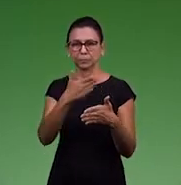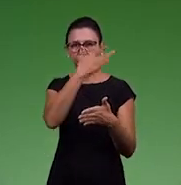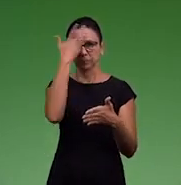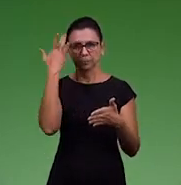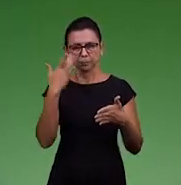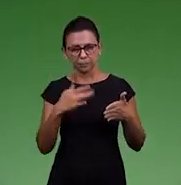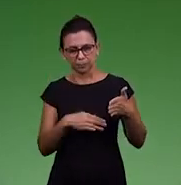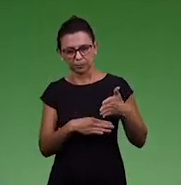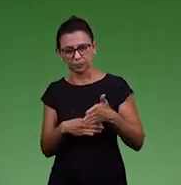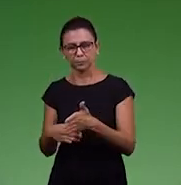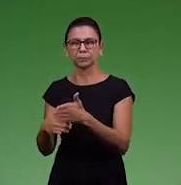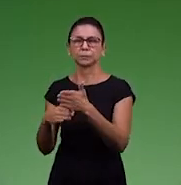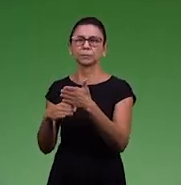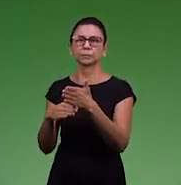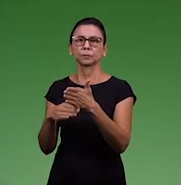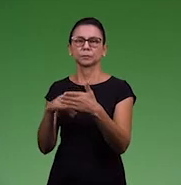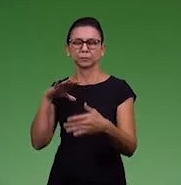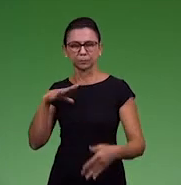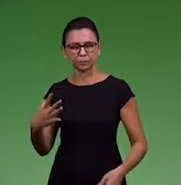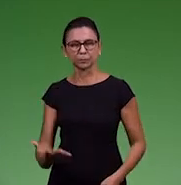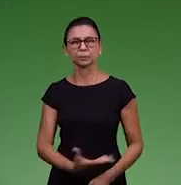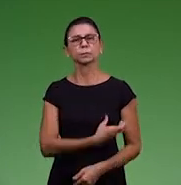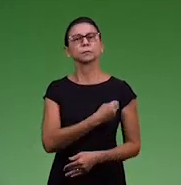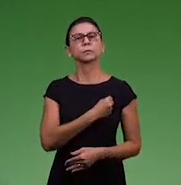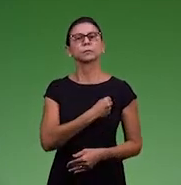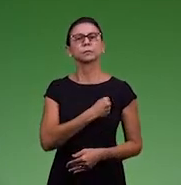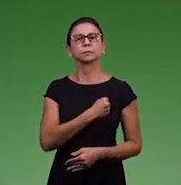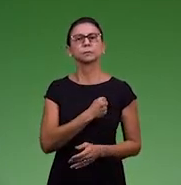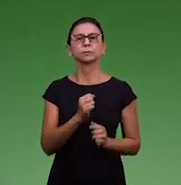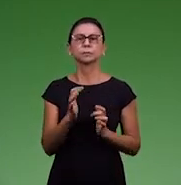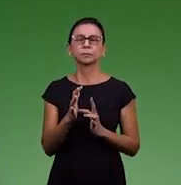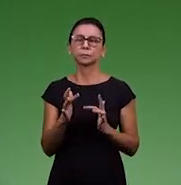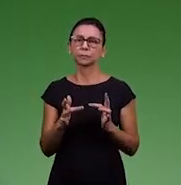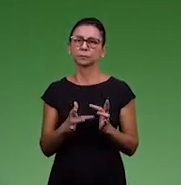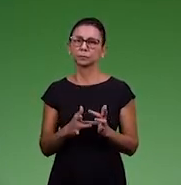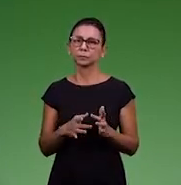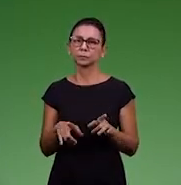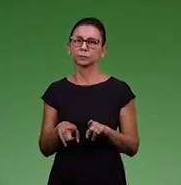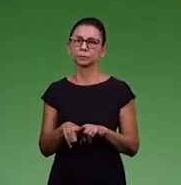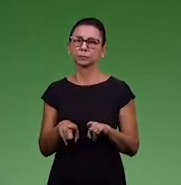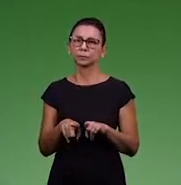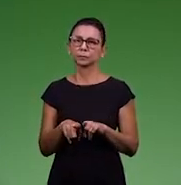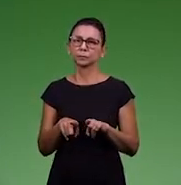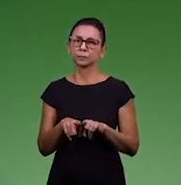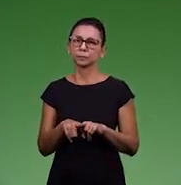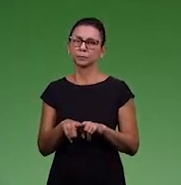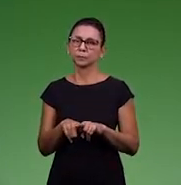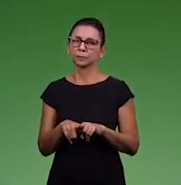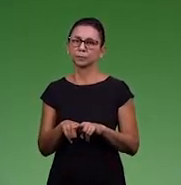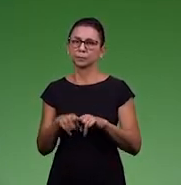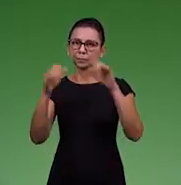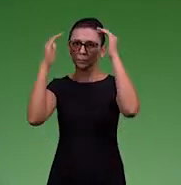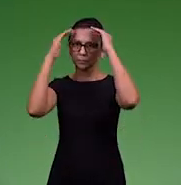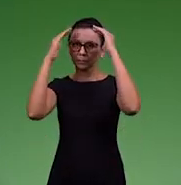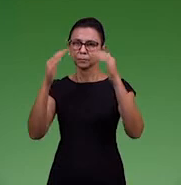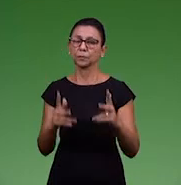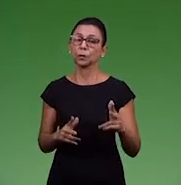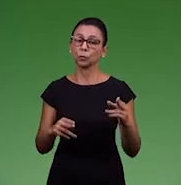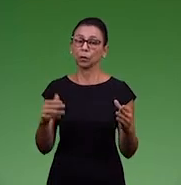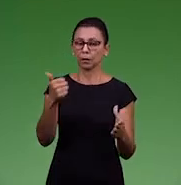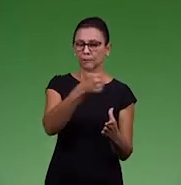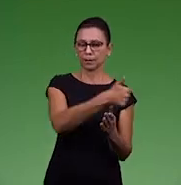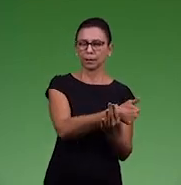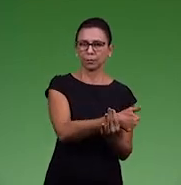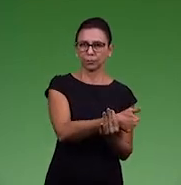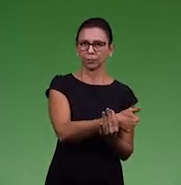até a árvore da vida. E Jesus também deu, tal como Abraão, deu-nos o exemplo de obediência. Ele